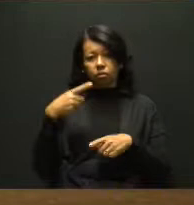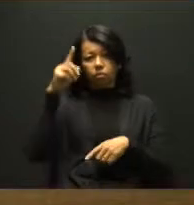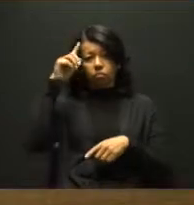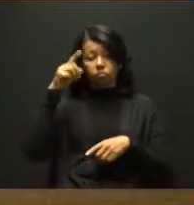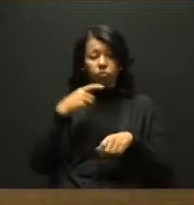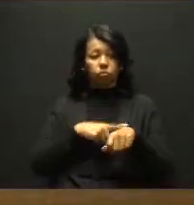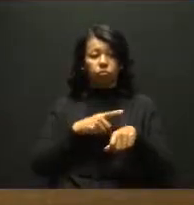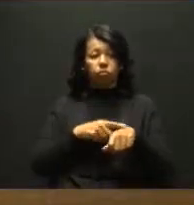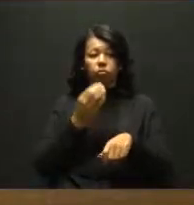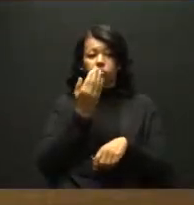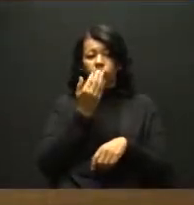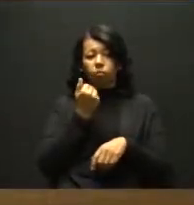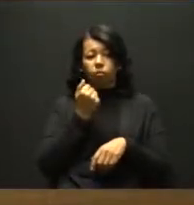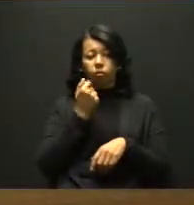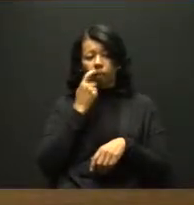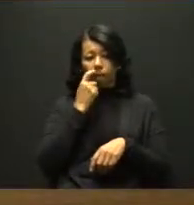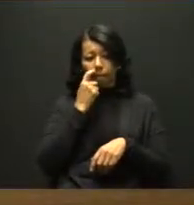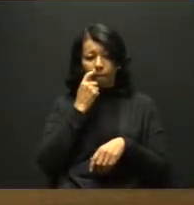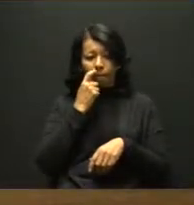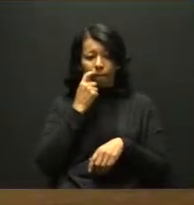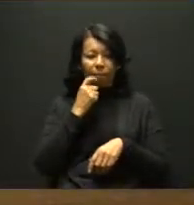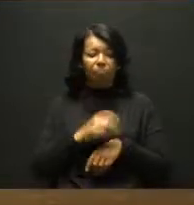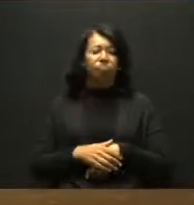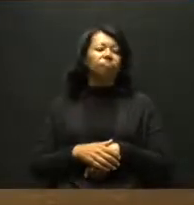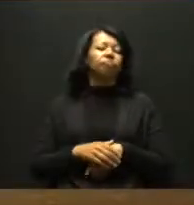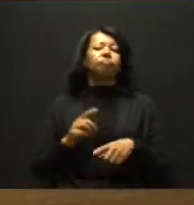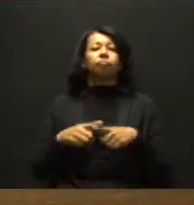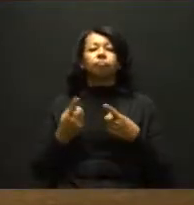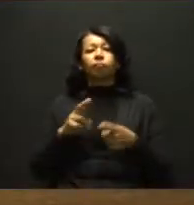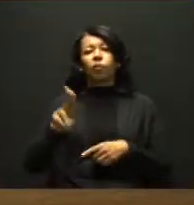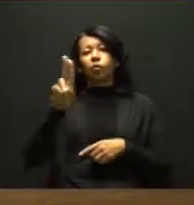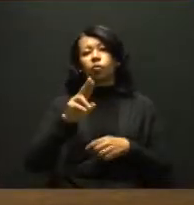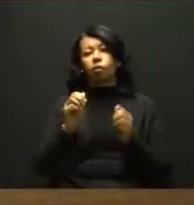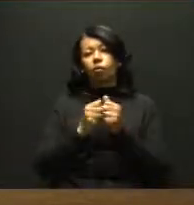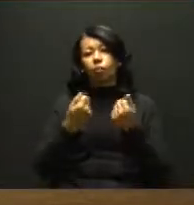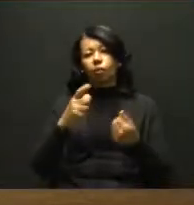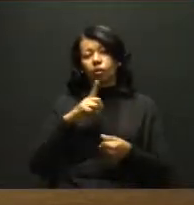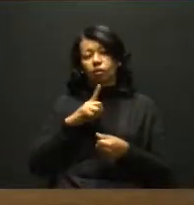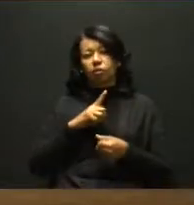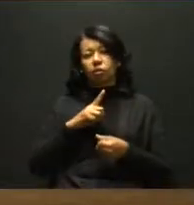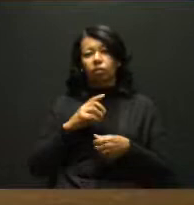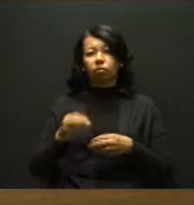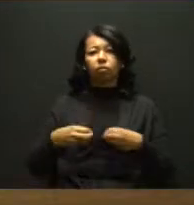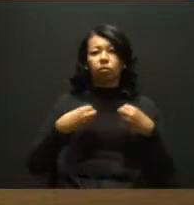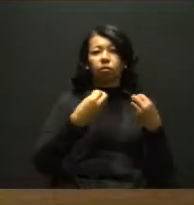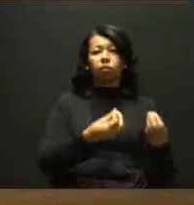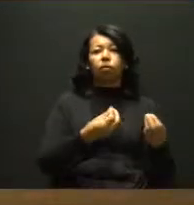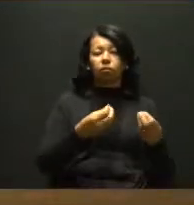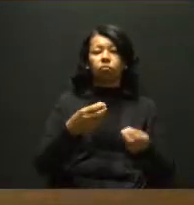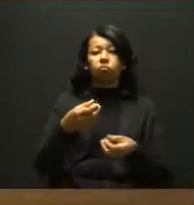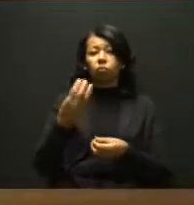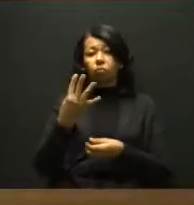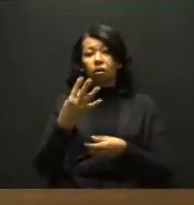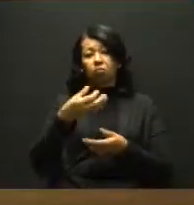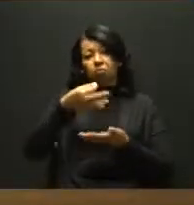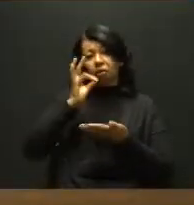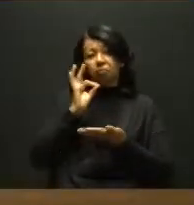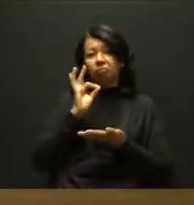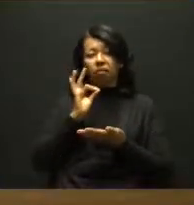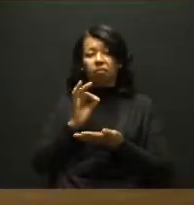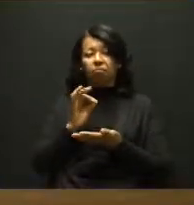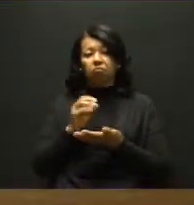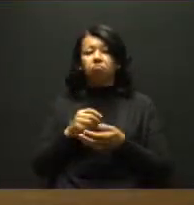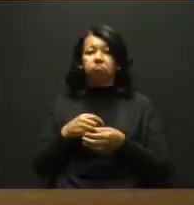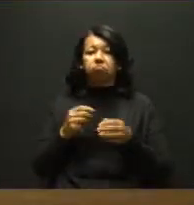e assim é para queimar o pão que estava sobrando estoque fizeram a molecadinha tomar quatro café durante o período então é